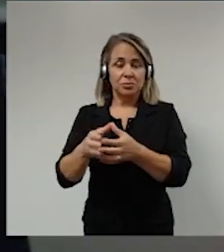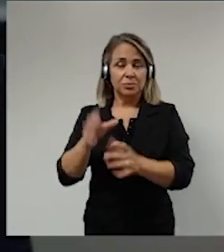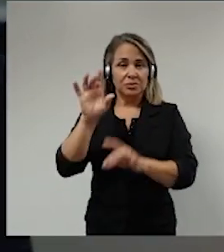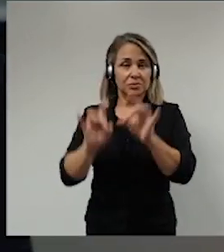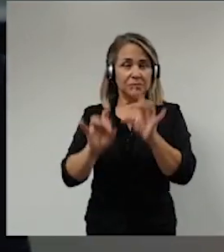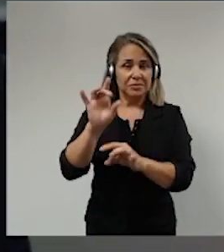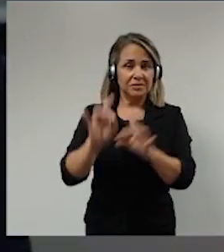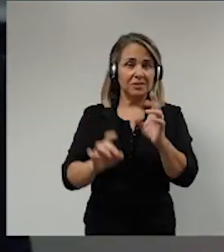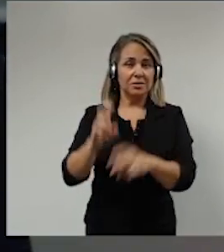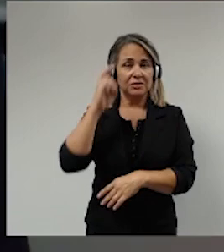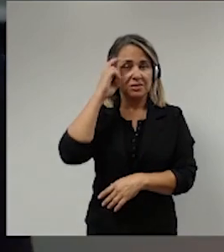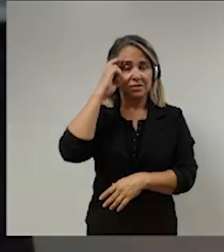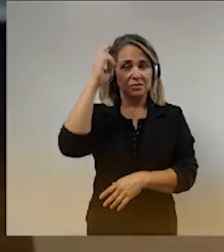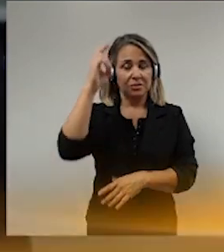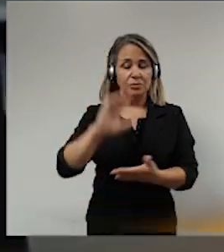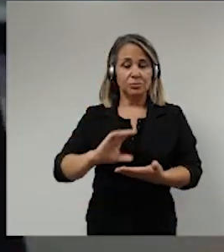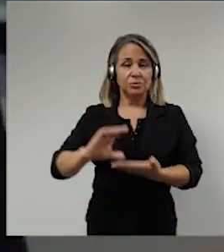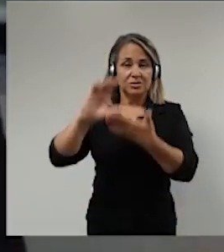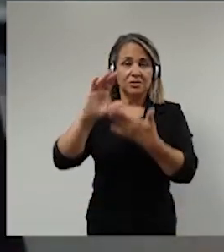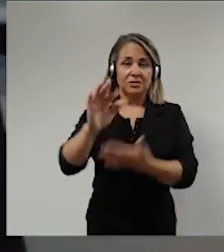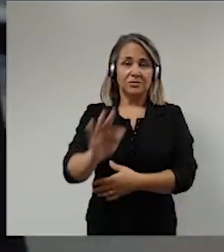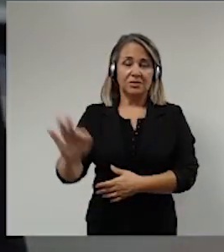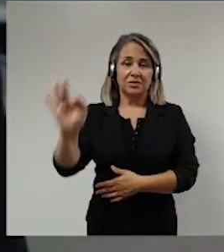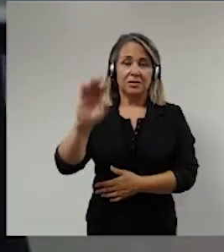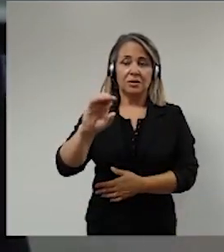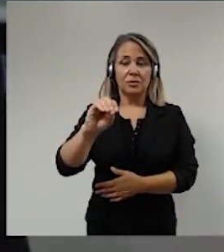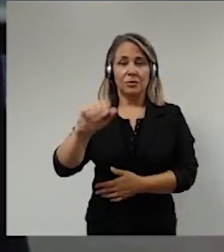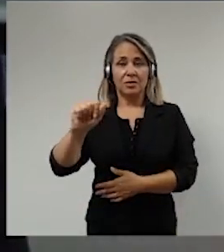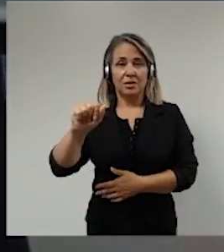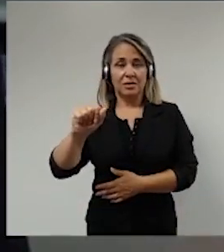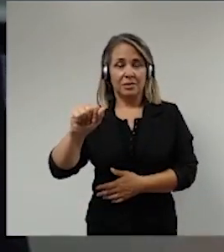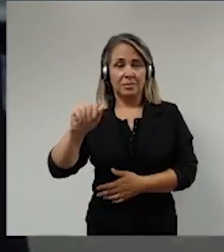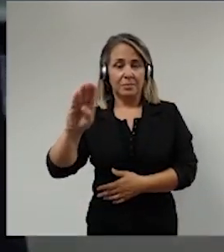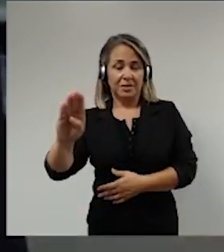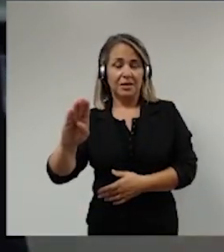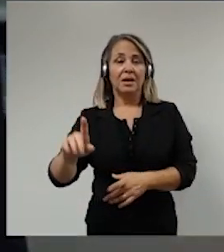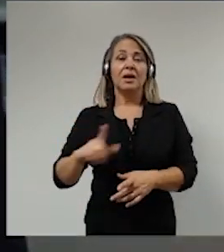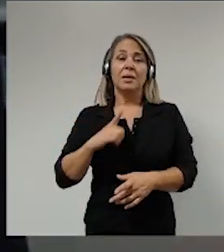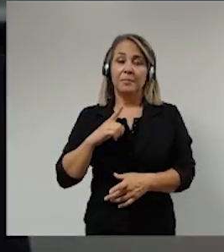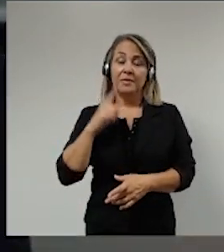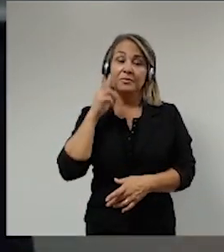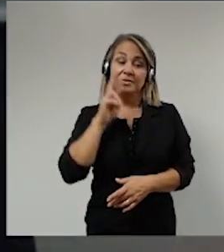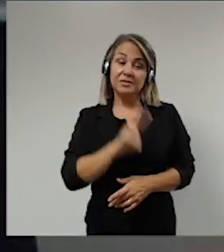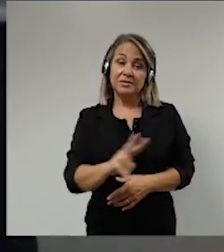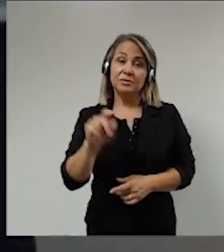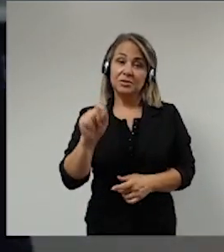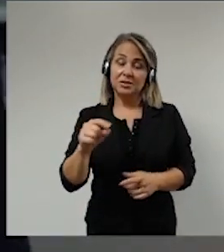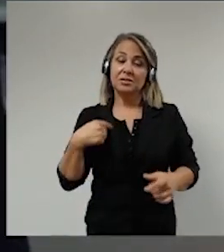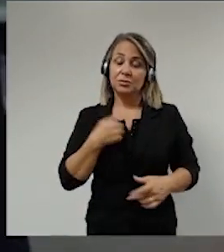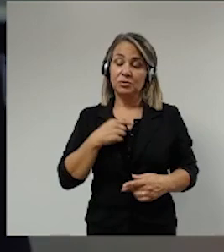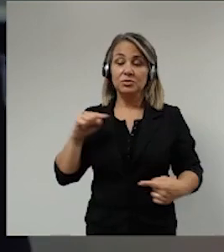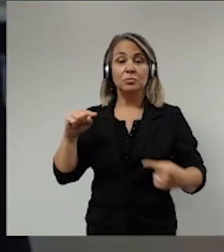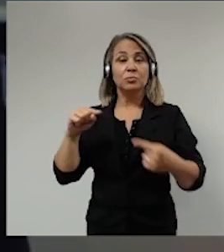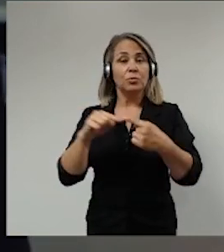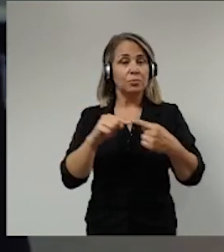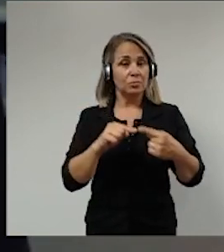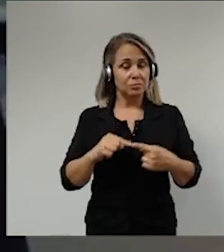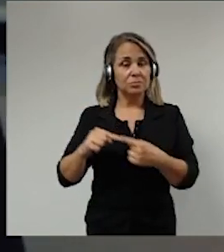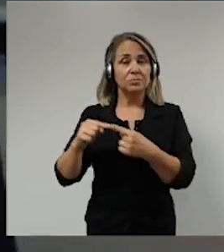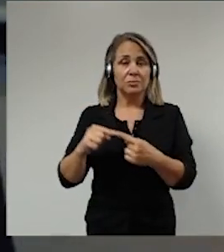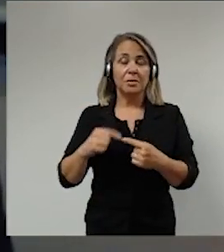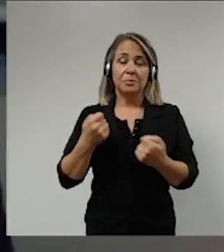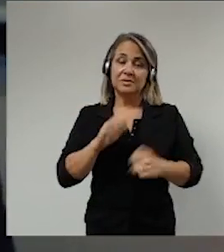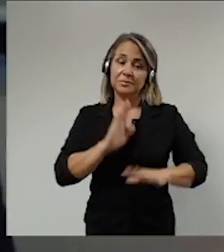de Propriedade Intelectual do Conselho Federal da OAB, no sentido de que o nosso arcabouço legislativo está adequado e temos que ter muito